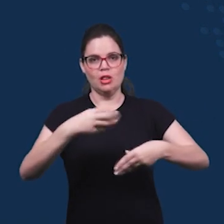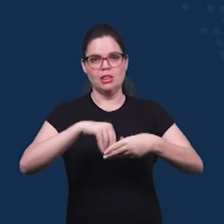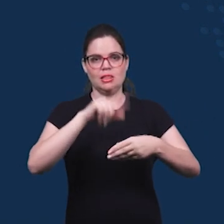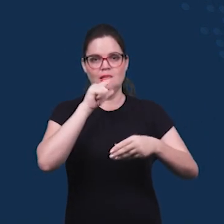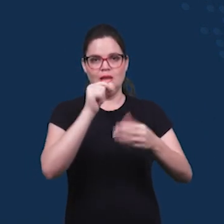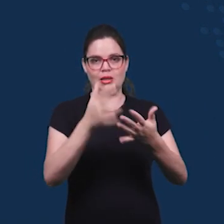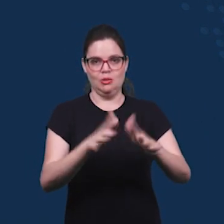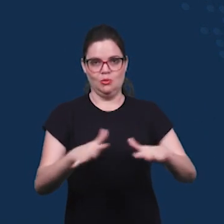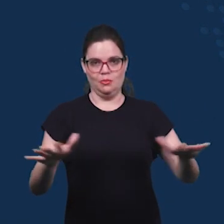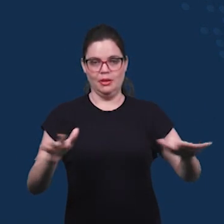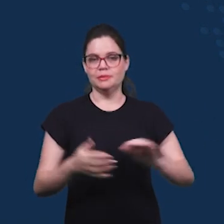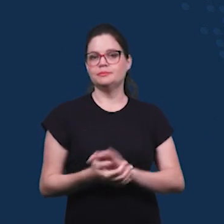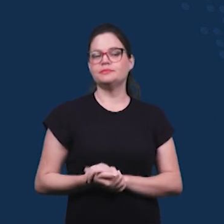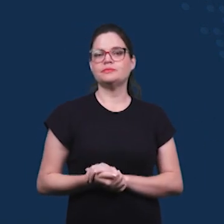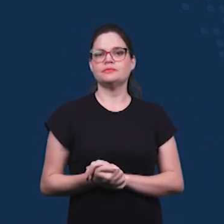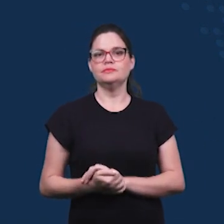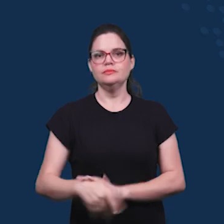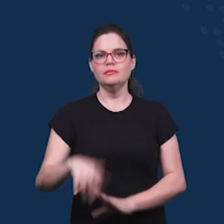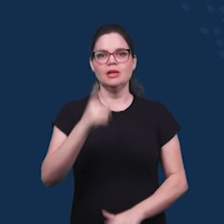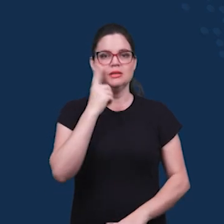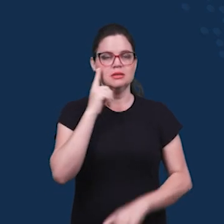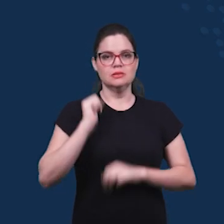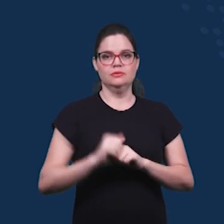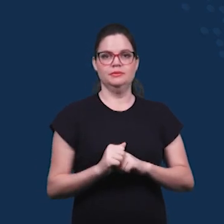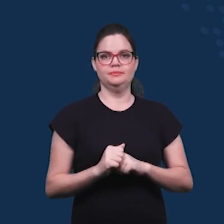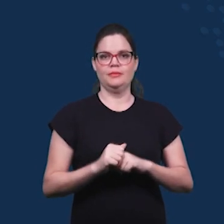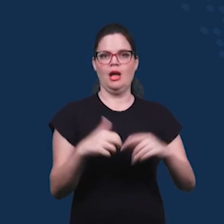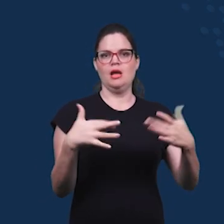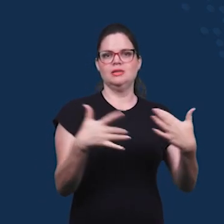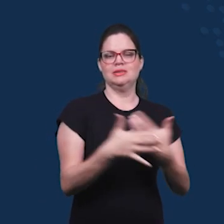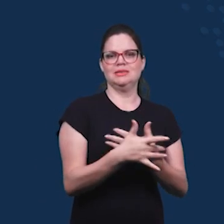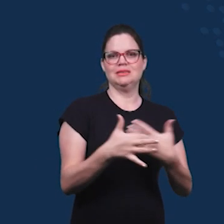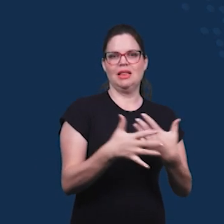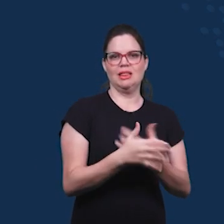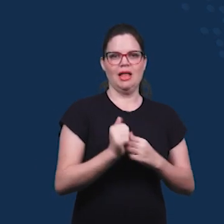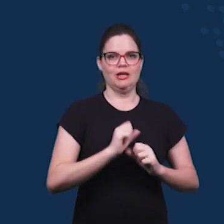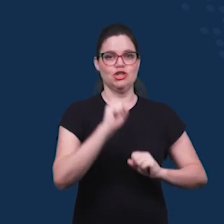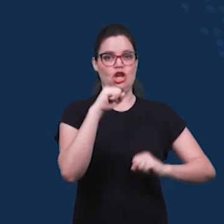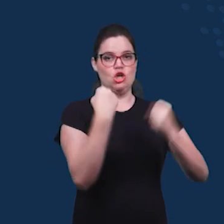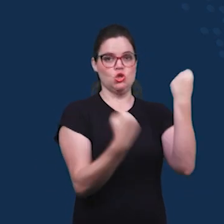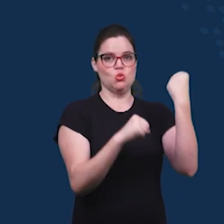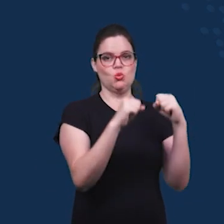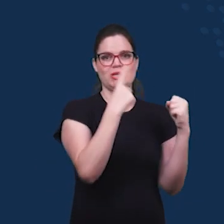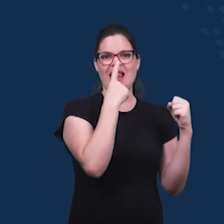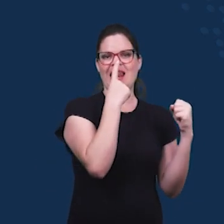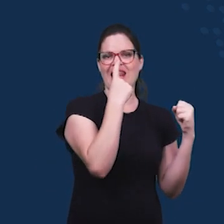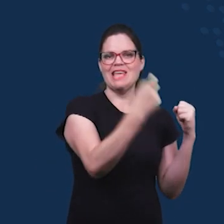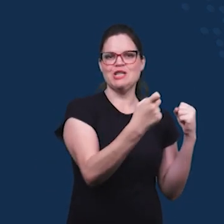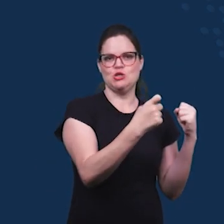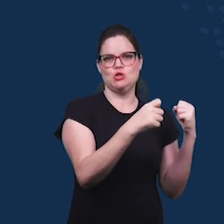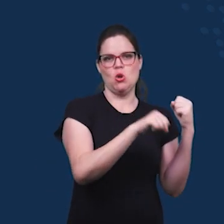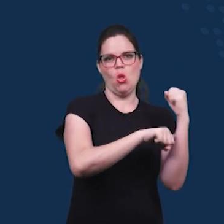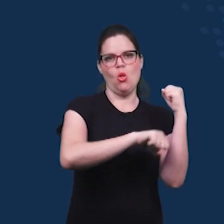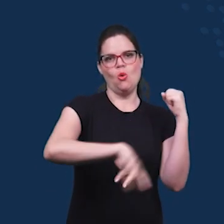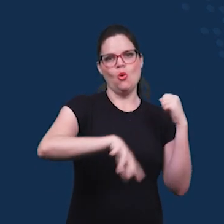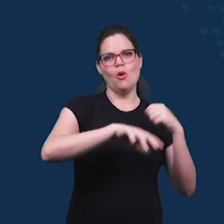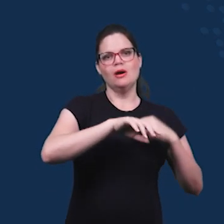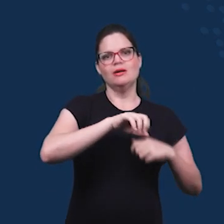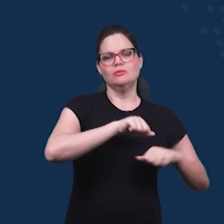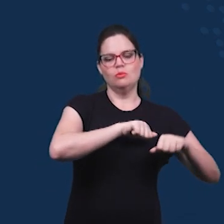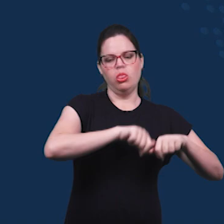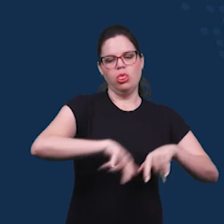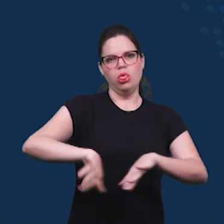as cidades lançam os seus dejetos, as indústrias lançam seus dejetos nos rios que desembocam nos